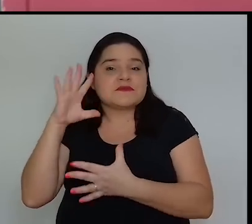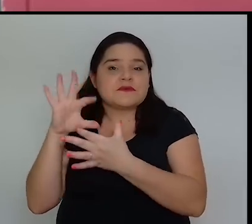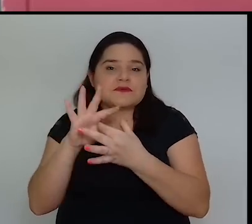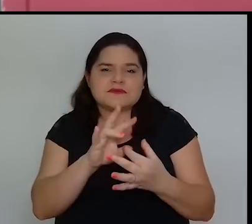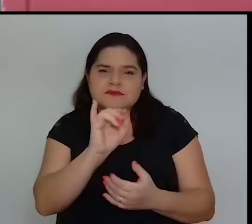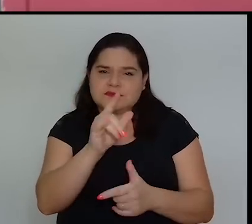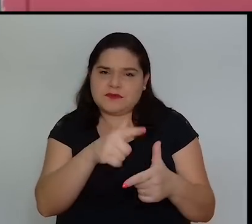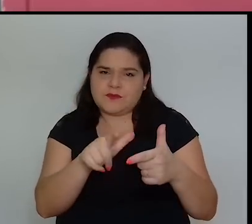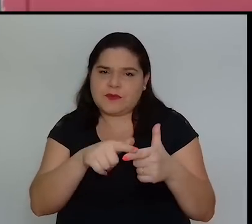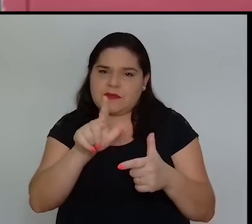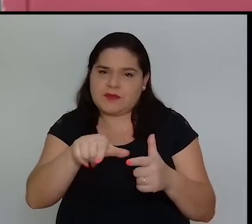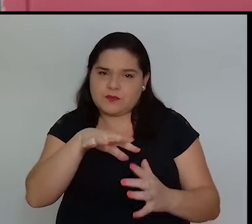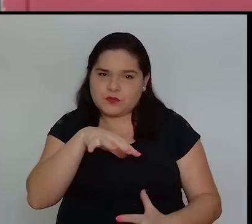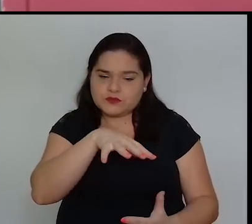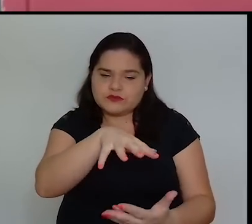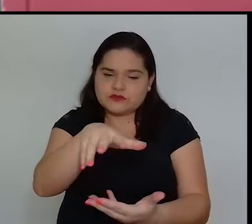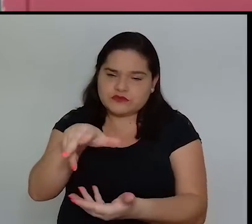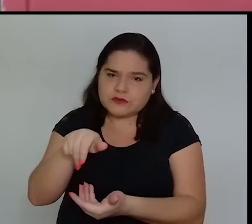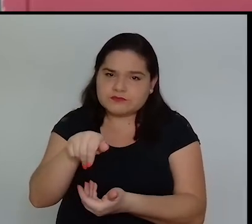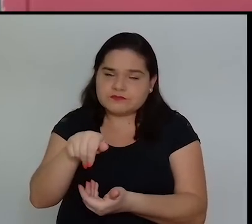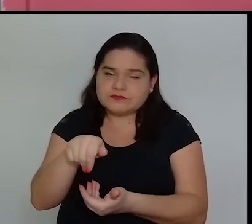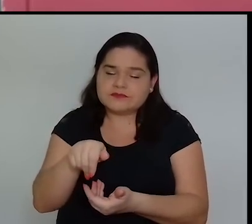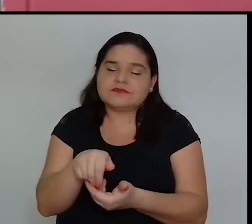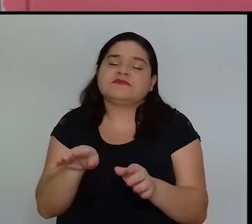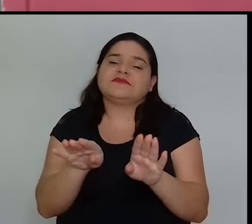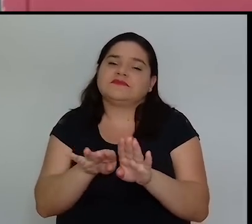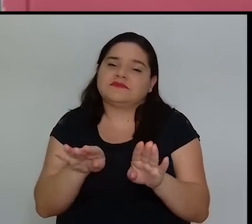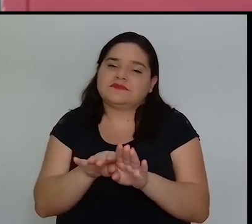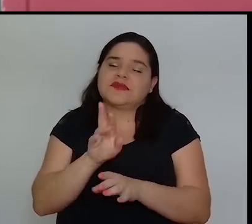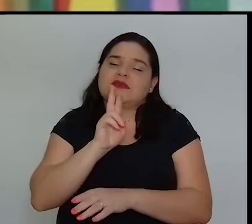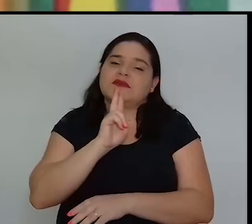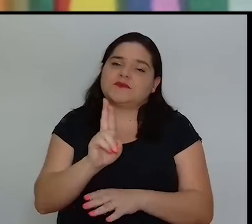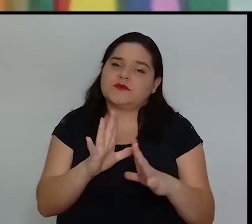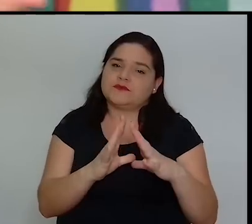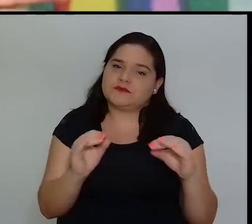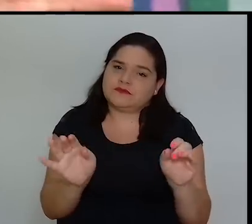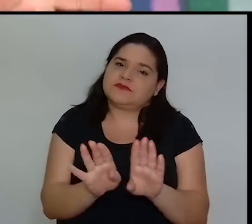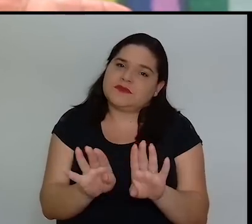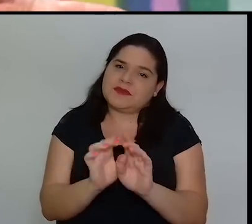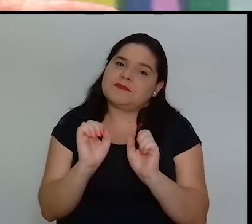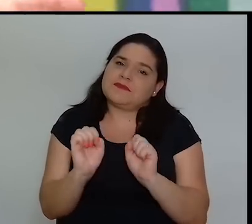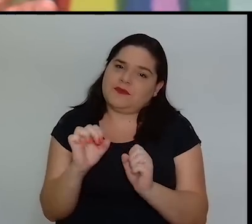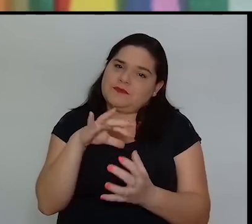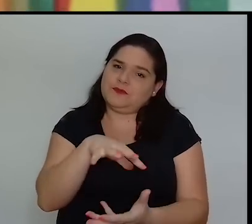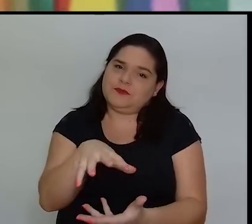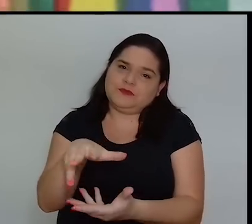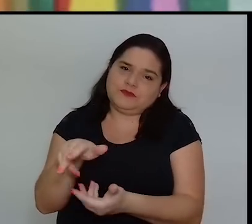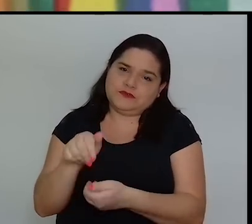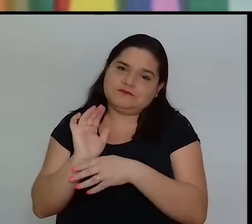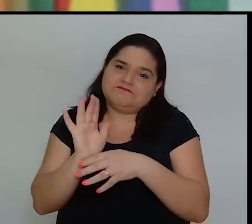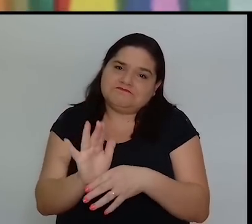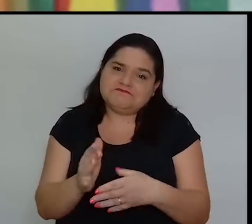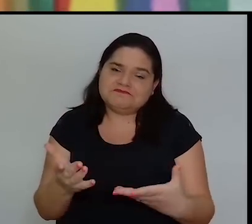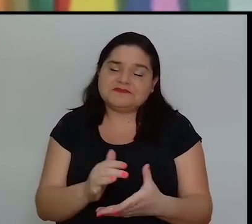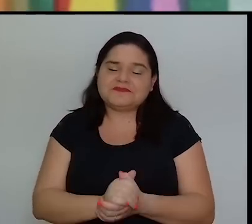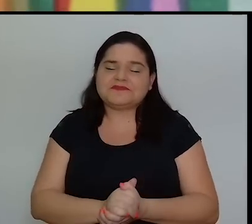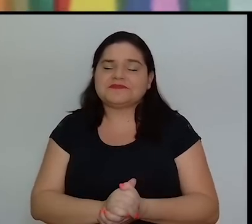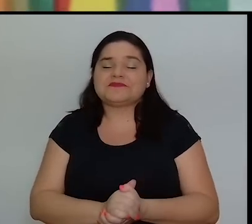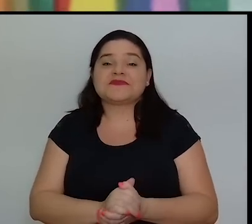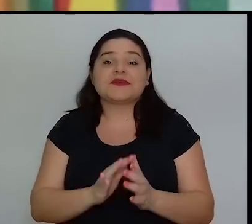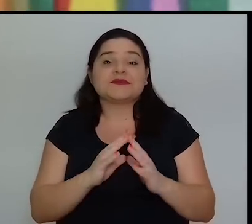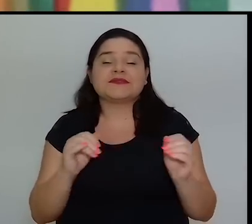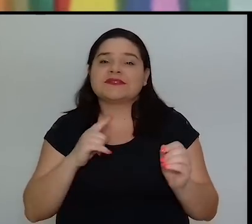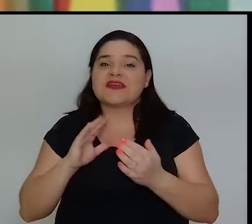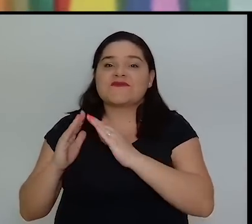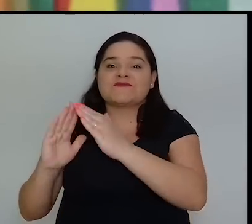problemas são globais certamente as soluções também podem ser E aí essa visão que existe favela né